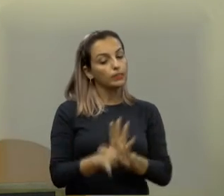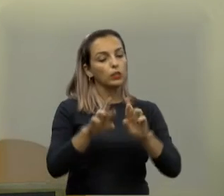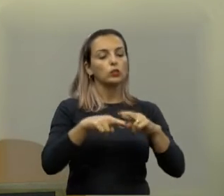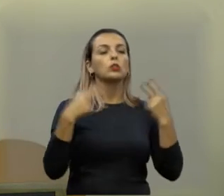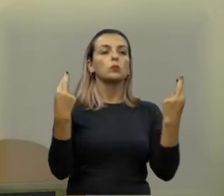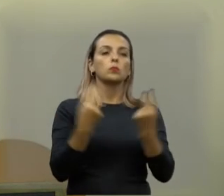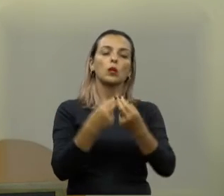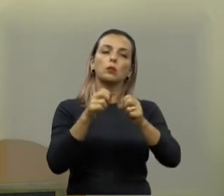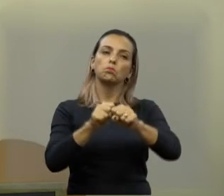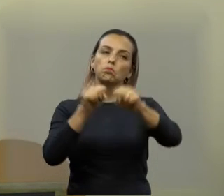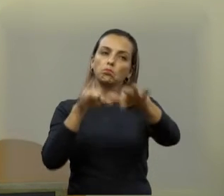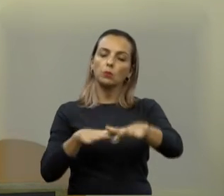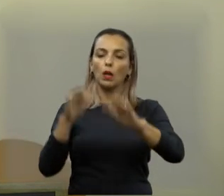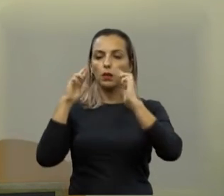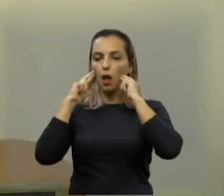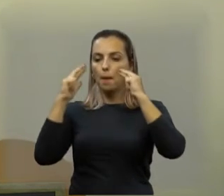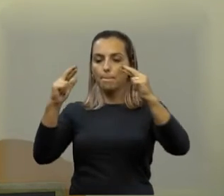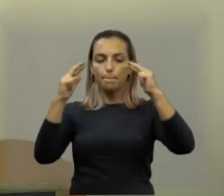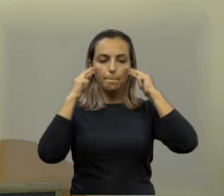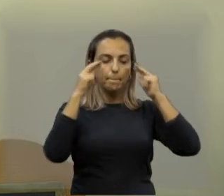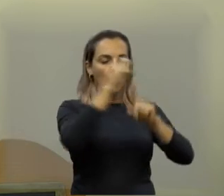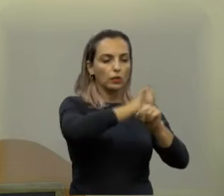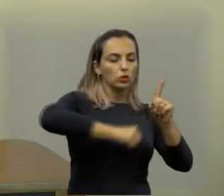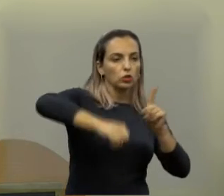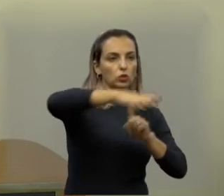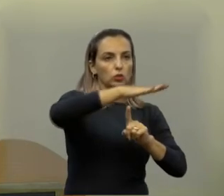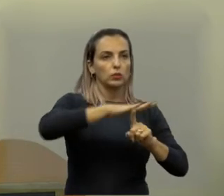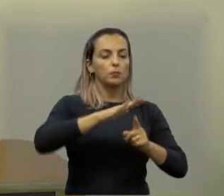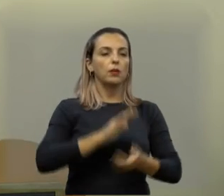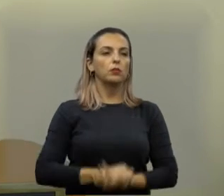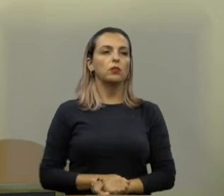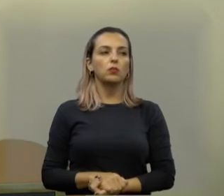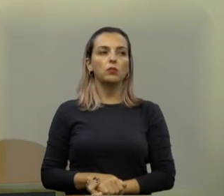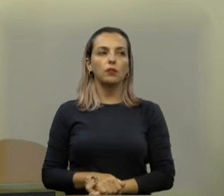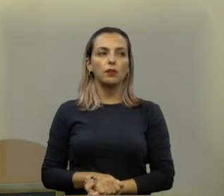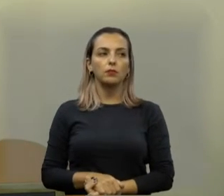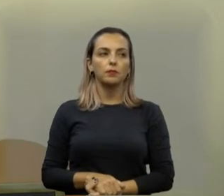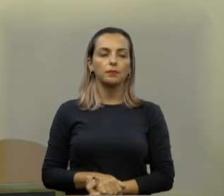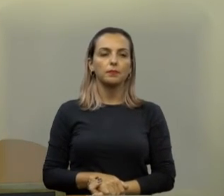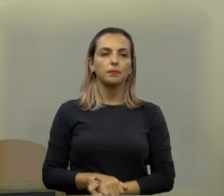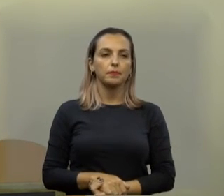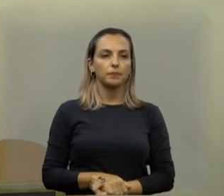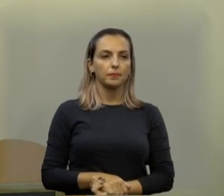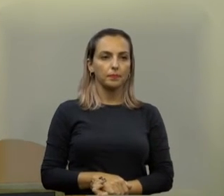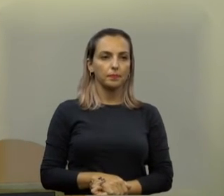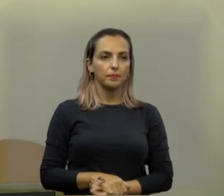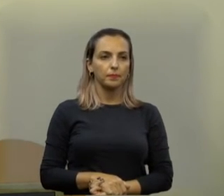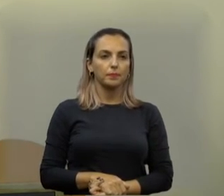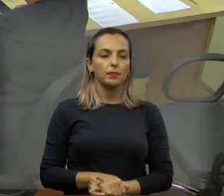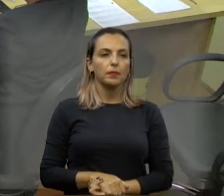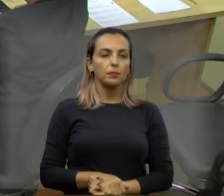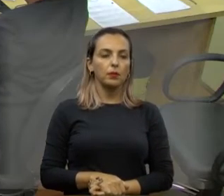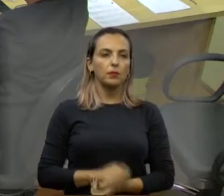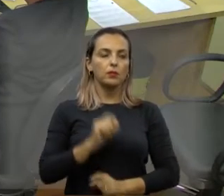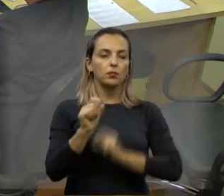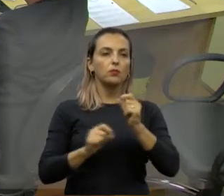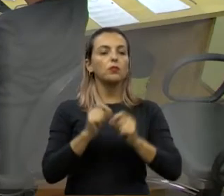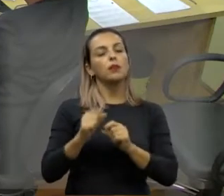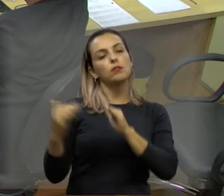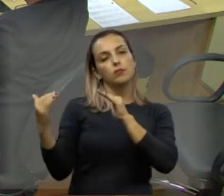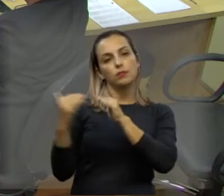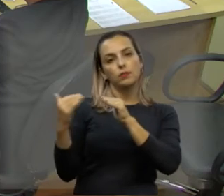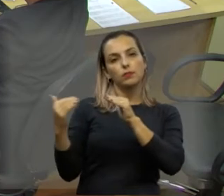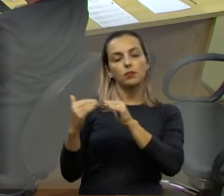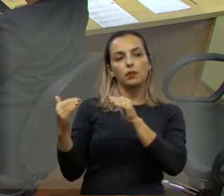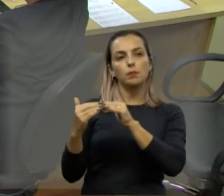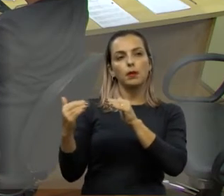de uma audiência pública e respeitando a sociedade Nossa pois empresa pode e corrobora fala do